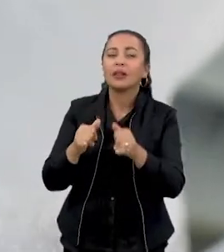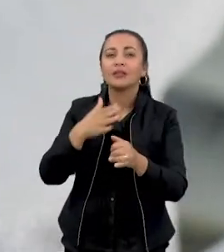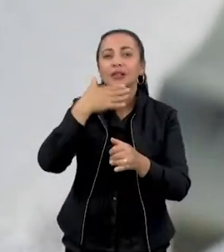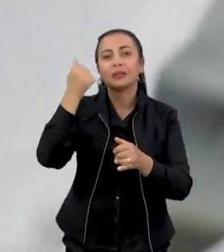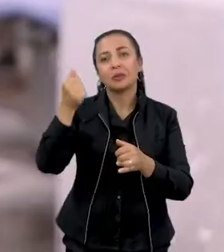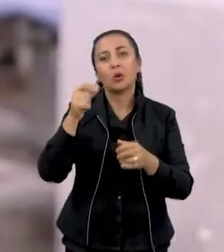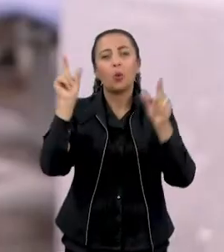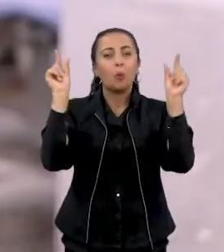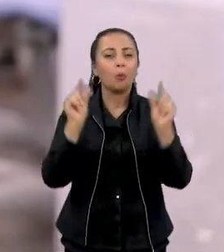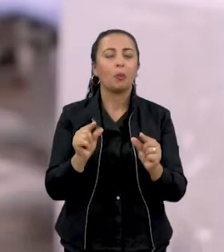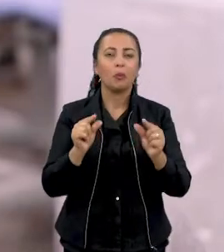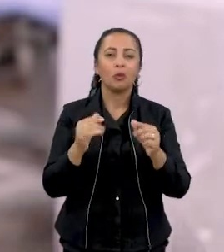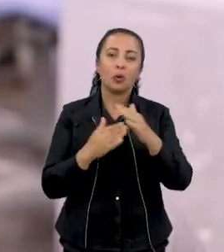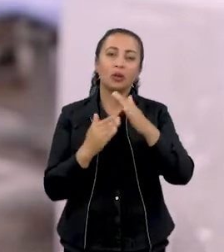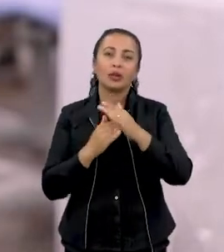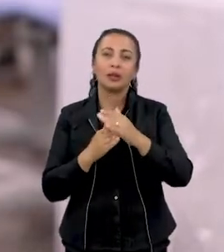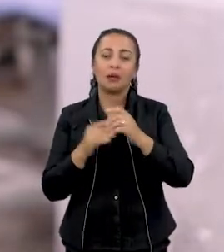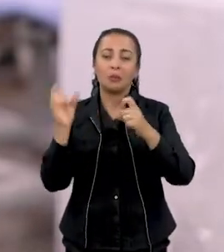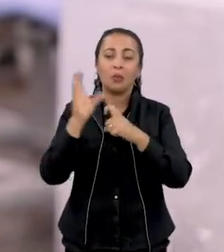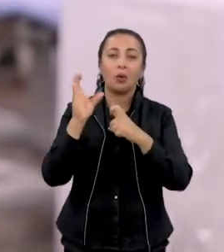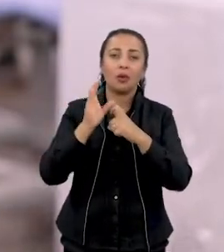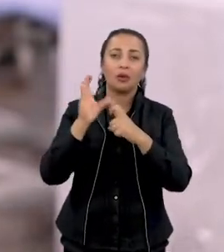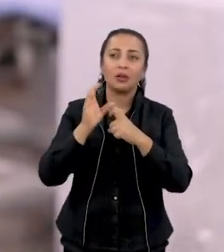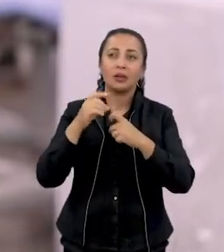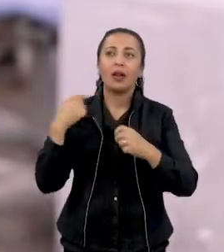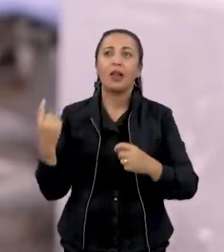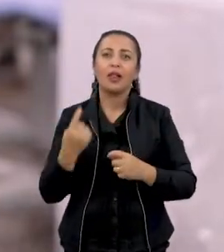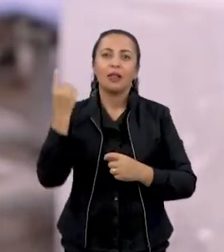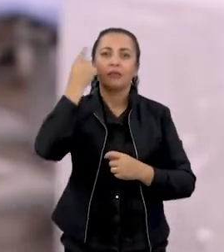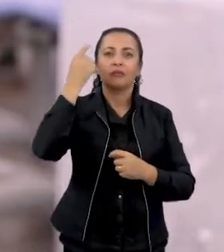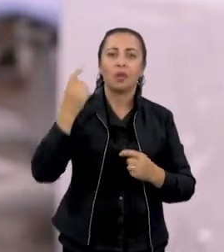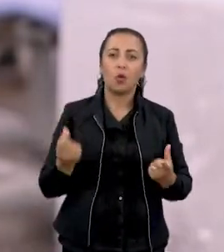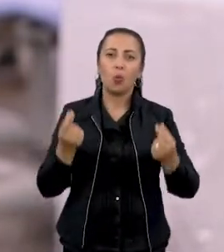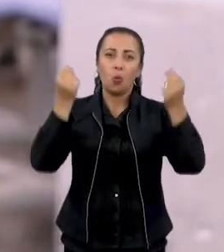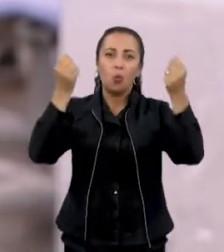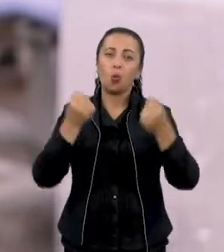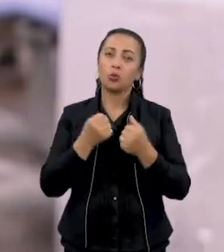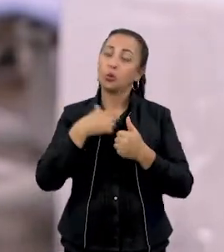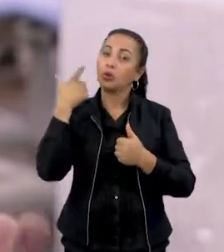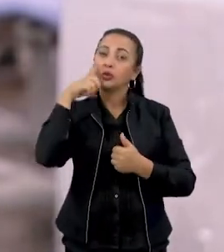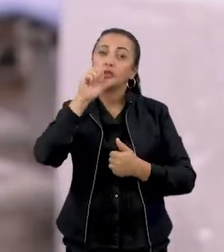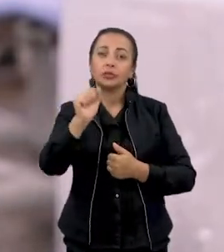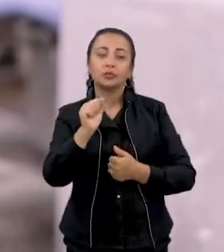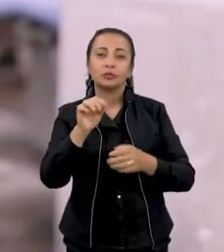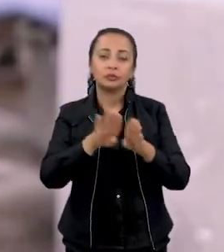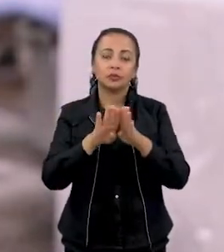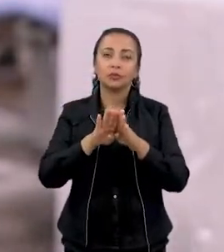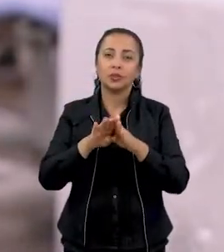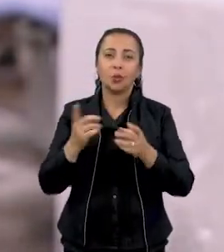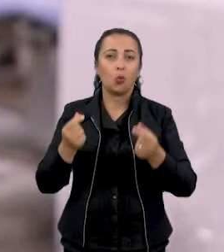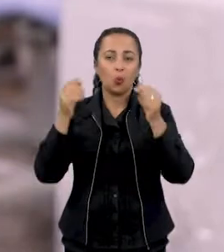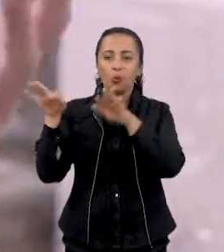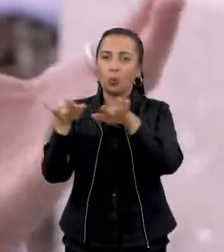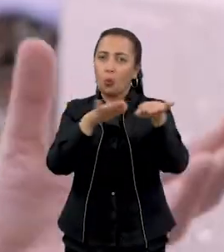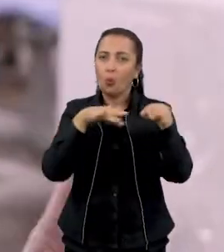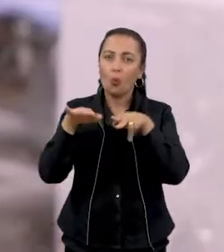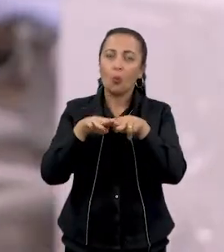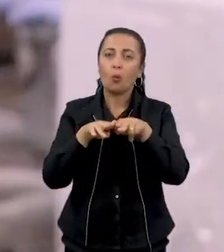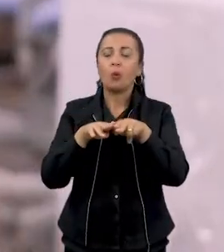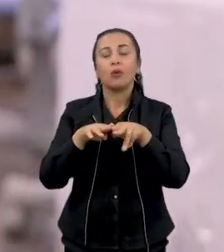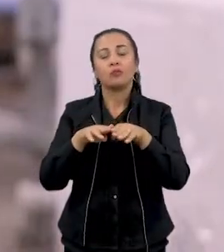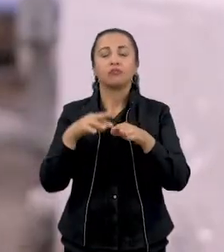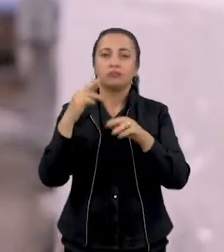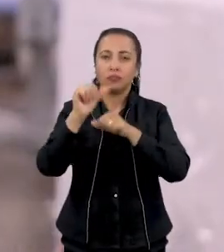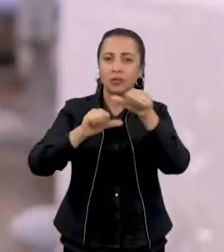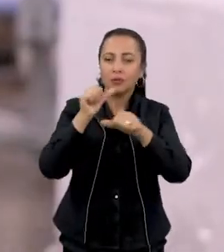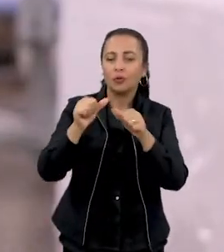maior eficácia com menor tempo clínico, elevando o custo-benefício para o paciente, né, dando um custo igual ao protocolo